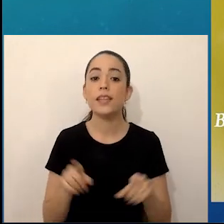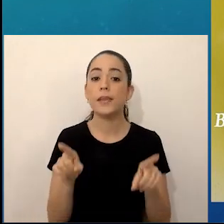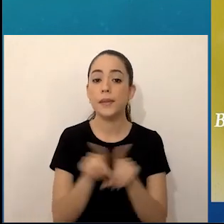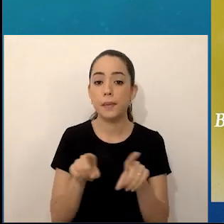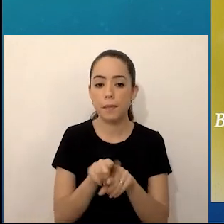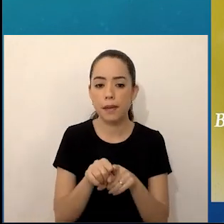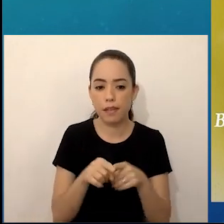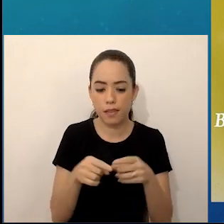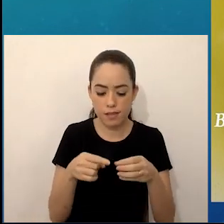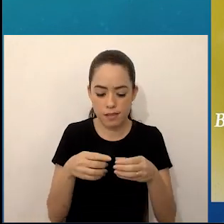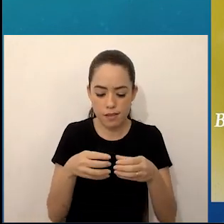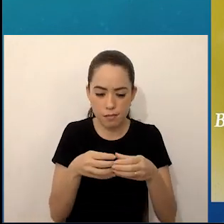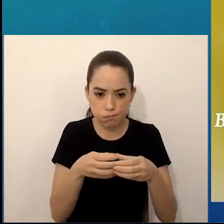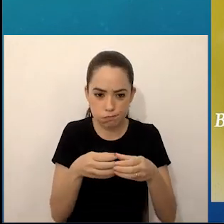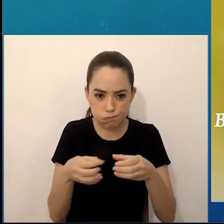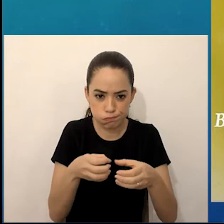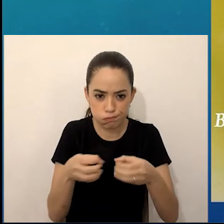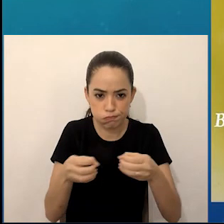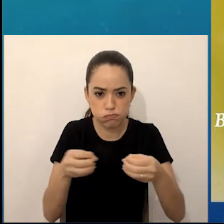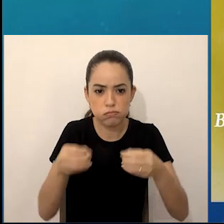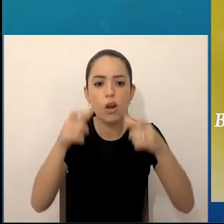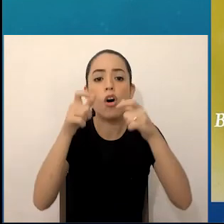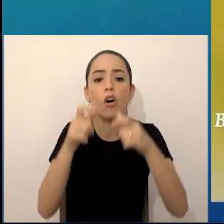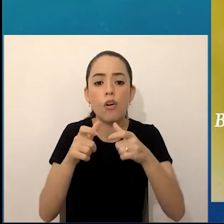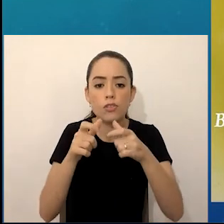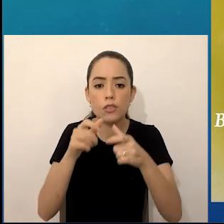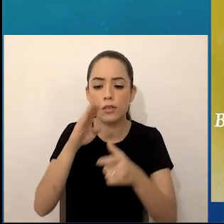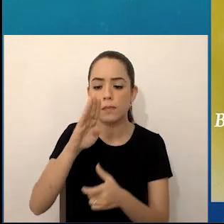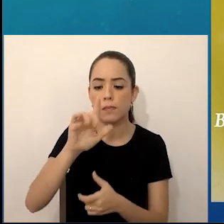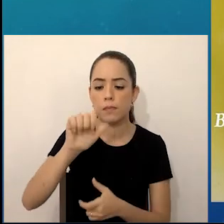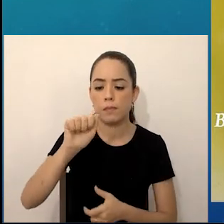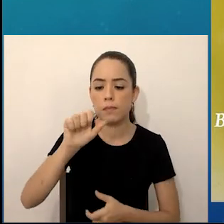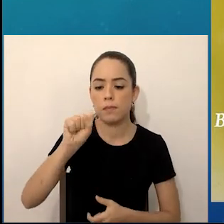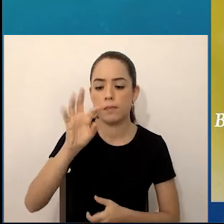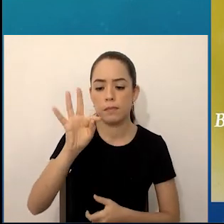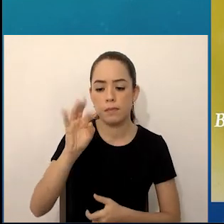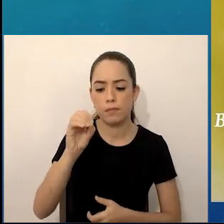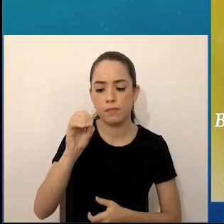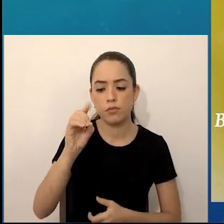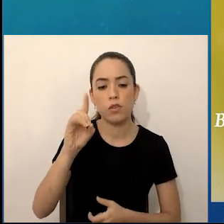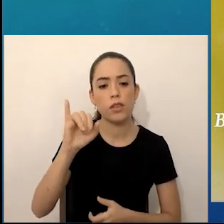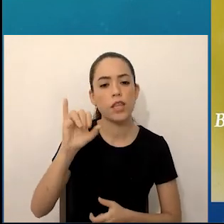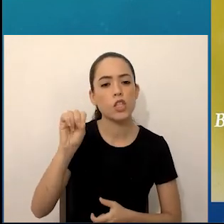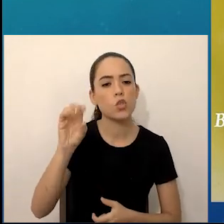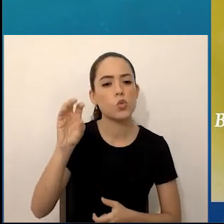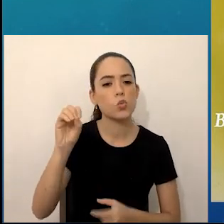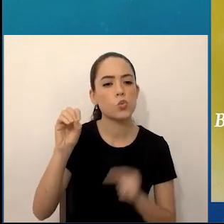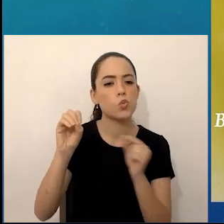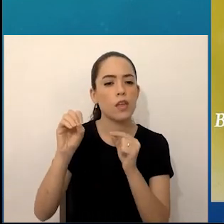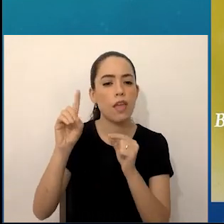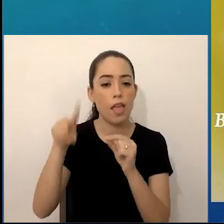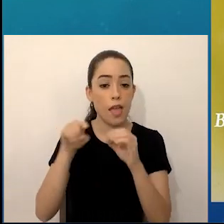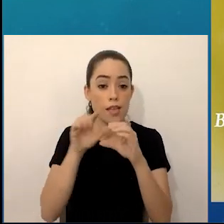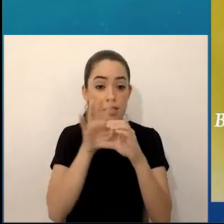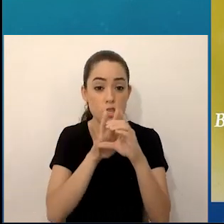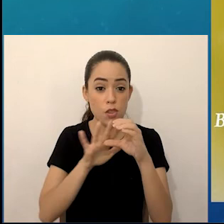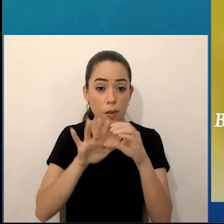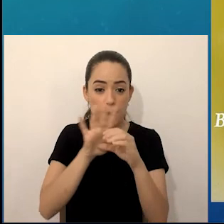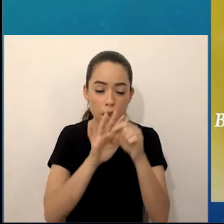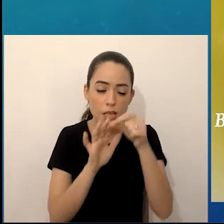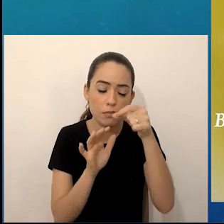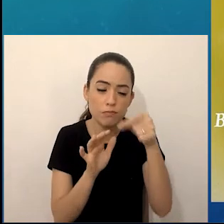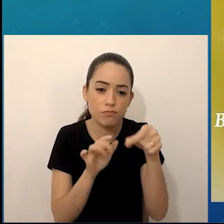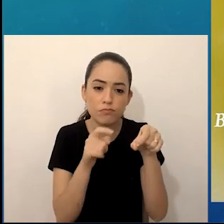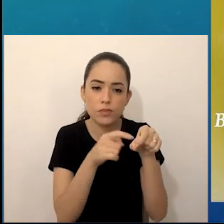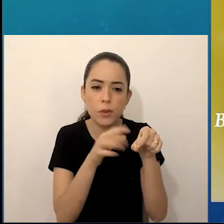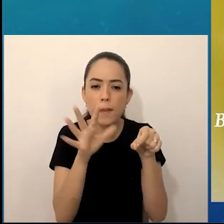A clivagem ocorre no blastodisco e caracteriza-se por um disco de